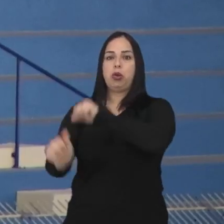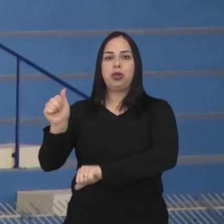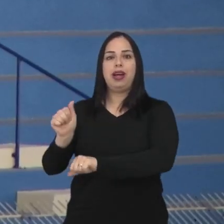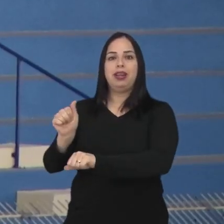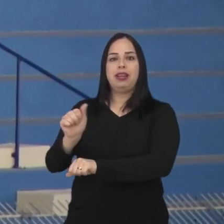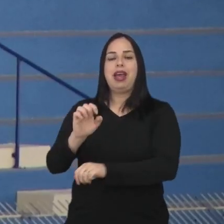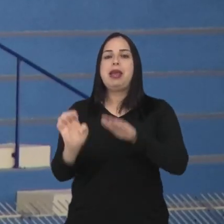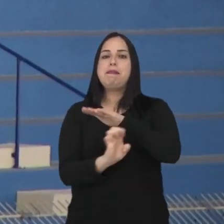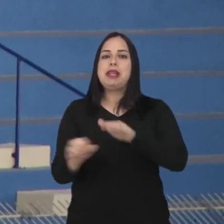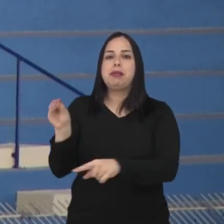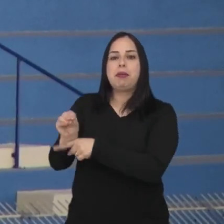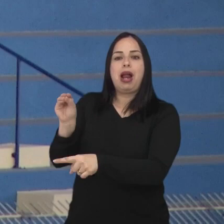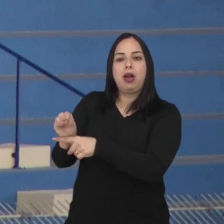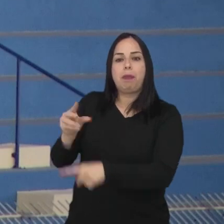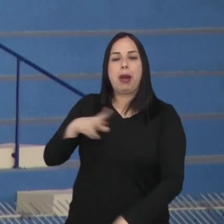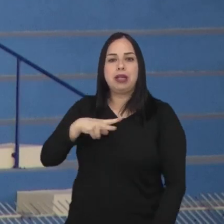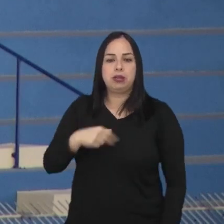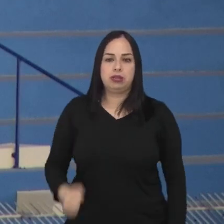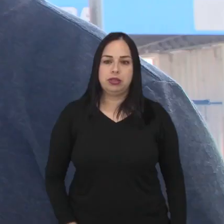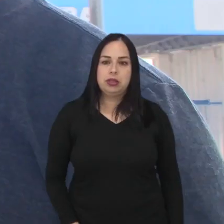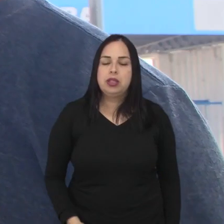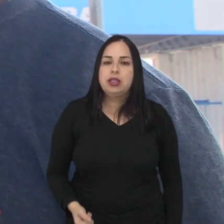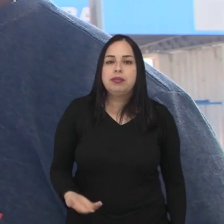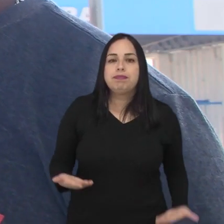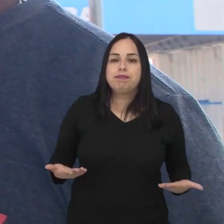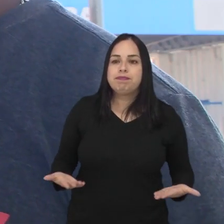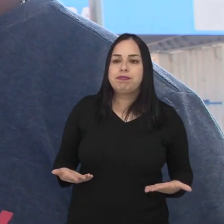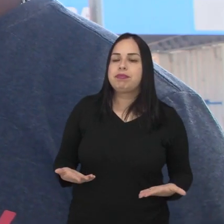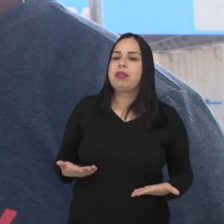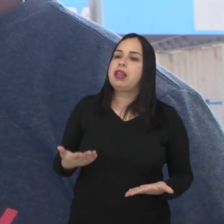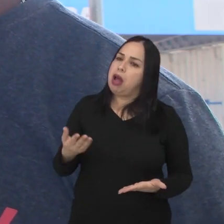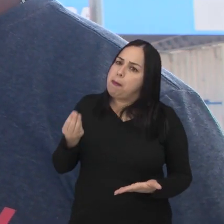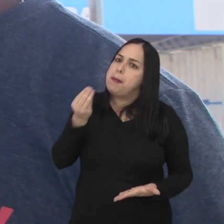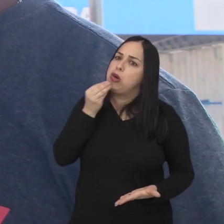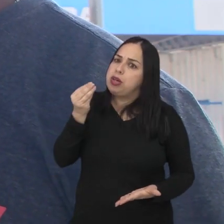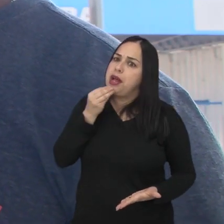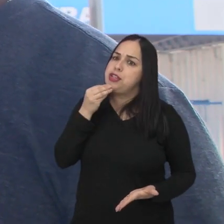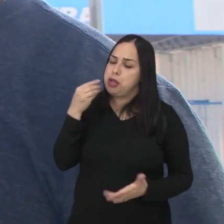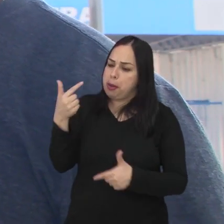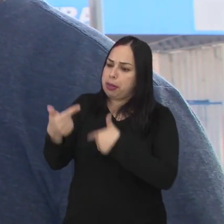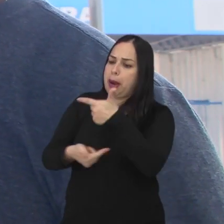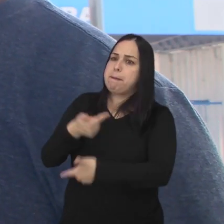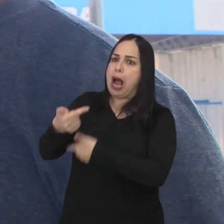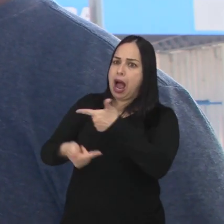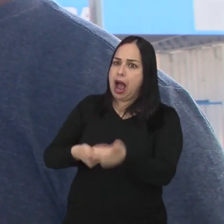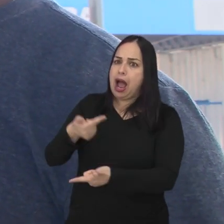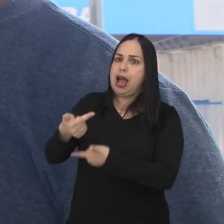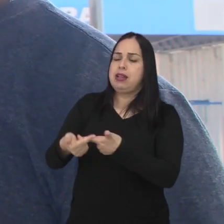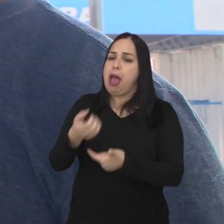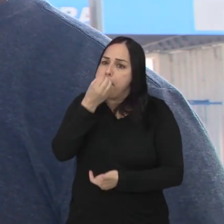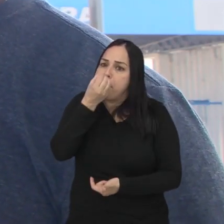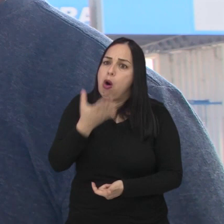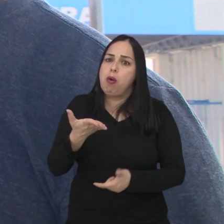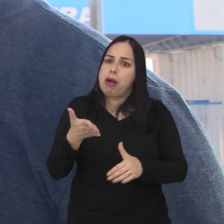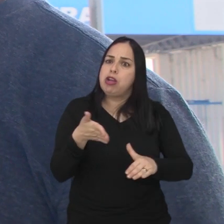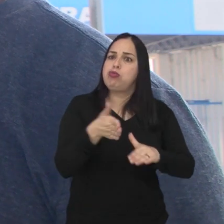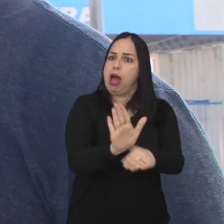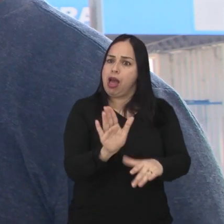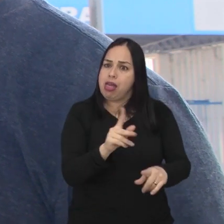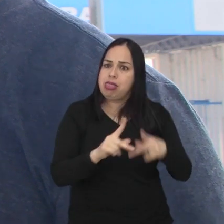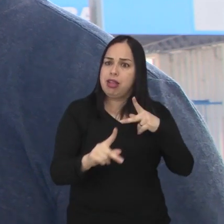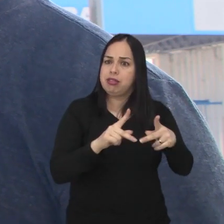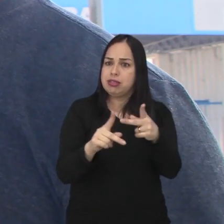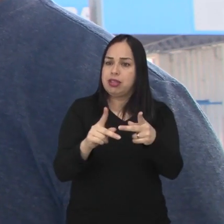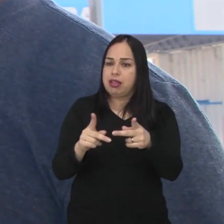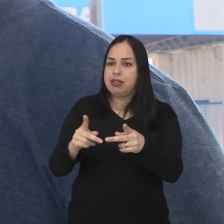a população? O que acha da novidade? Acho que isso aí ia gerar bastante emprego, né? Ia ser bom para a